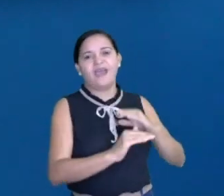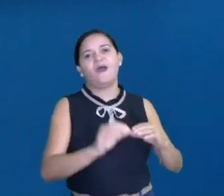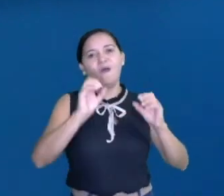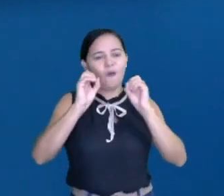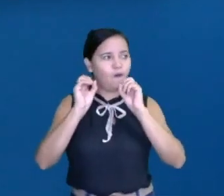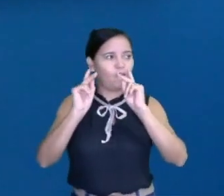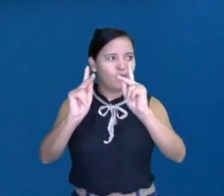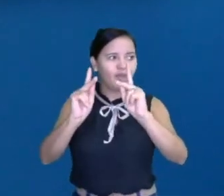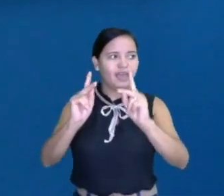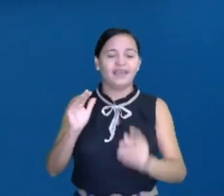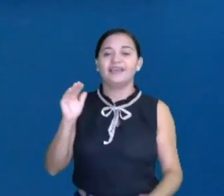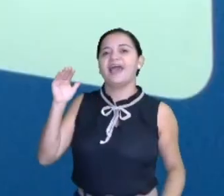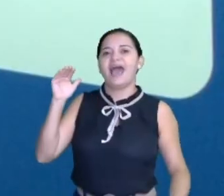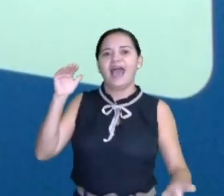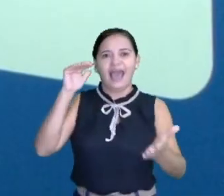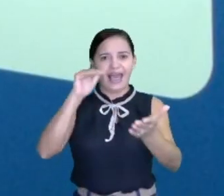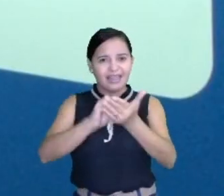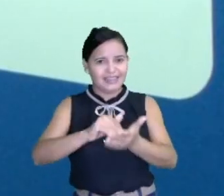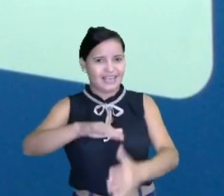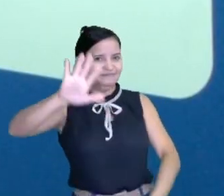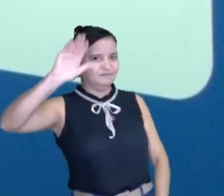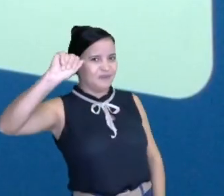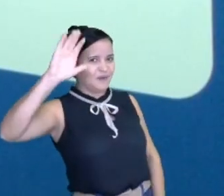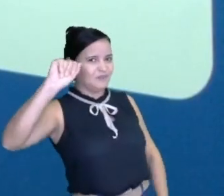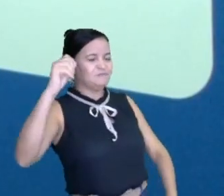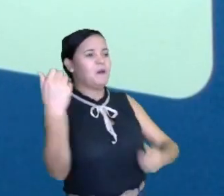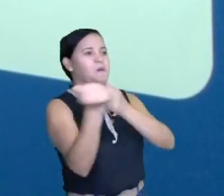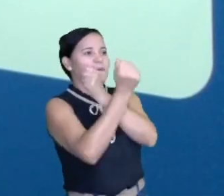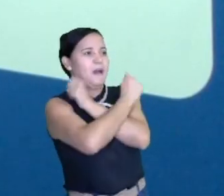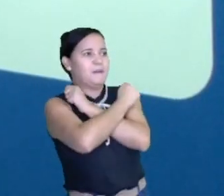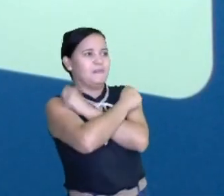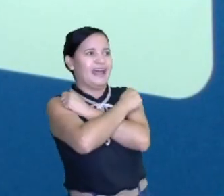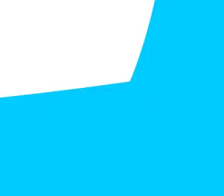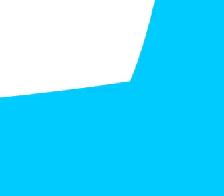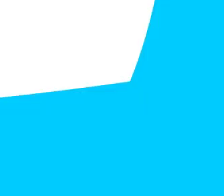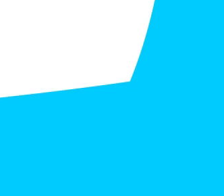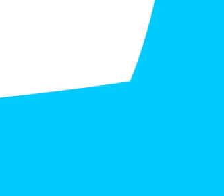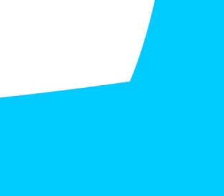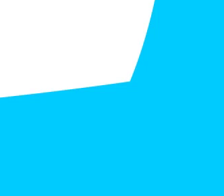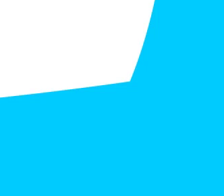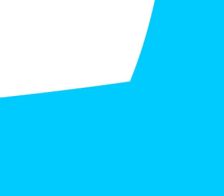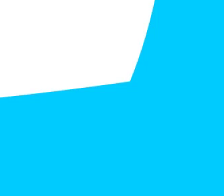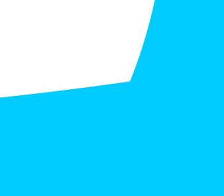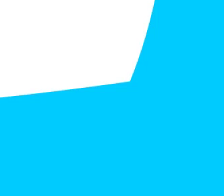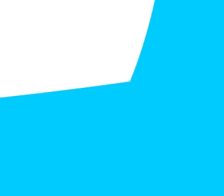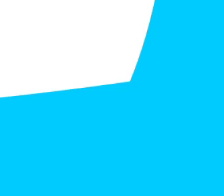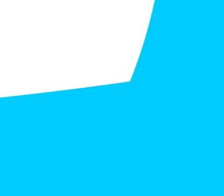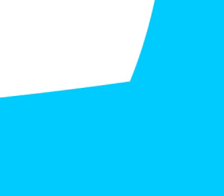Então, até a próxima aula. Um abraço. Até mais.